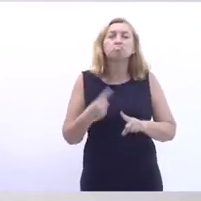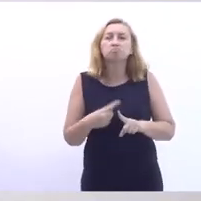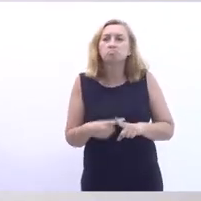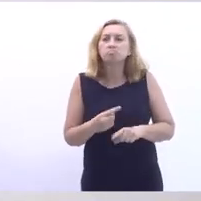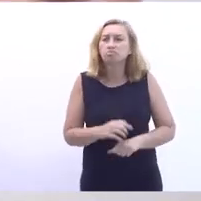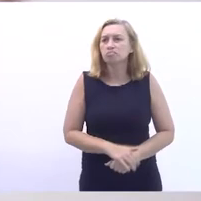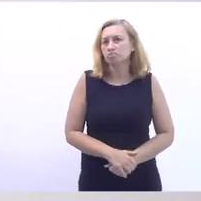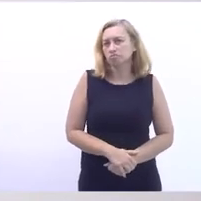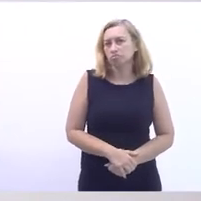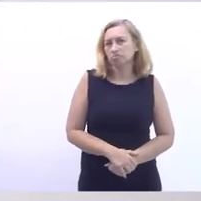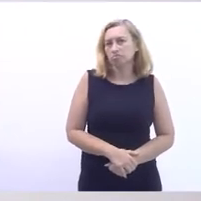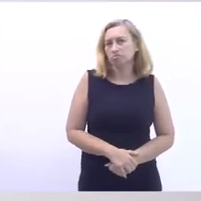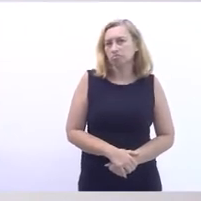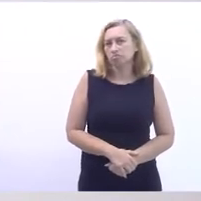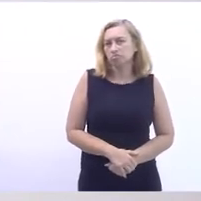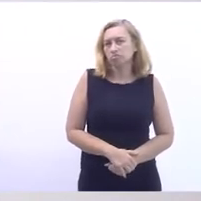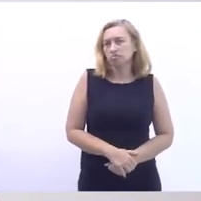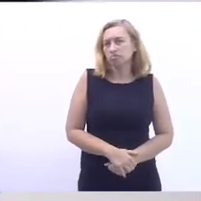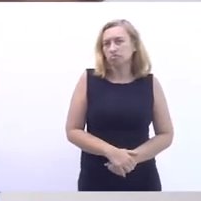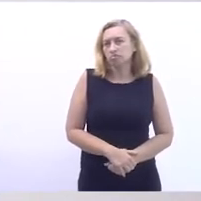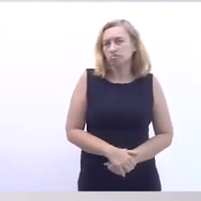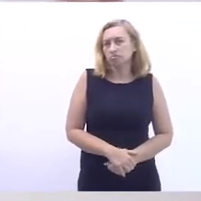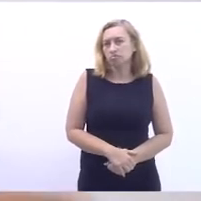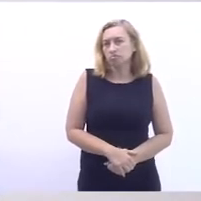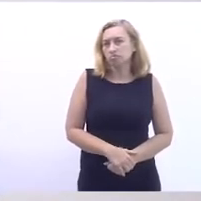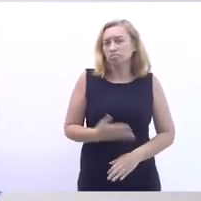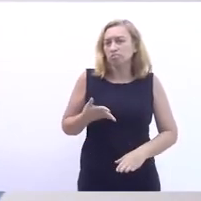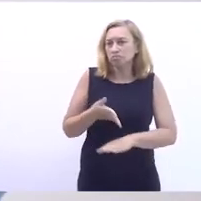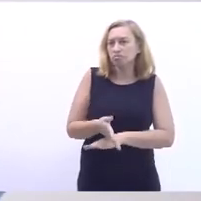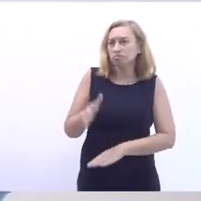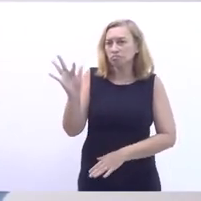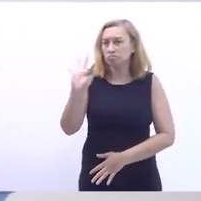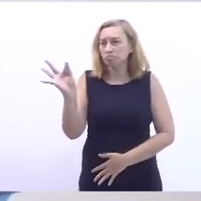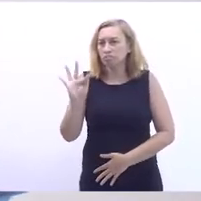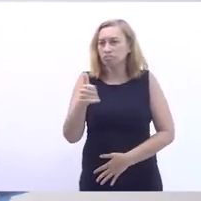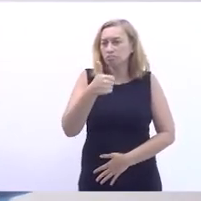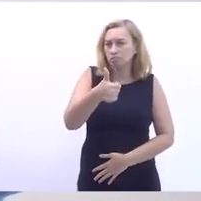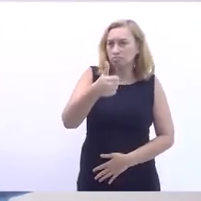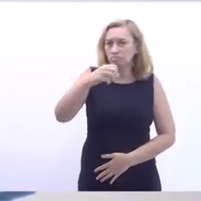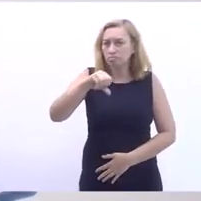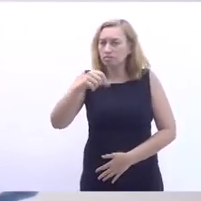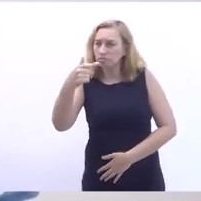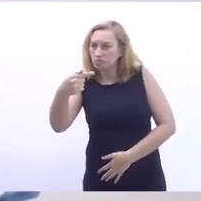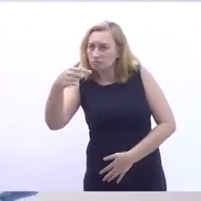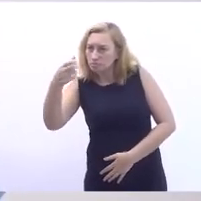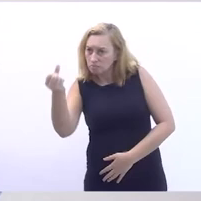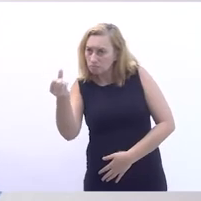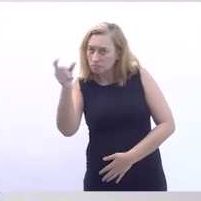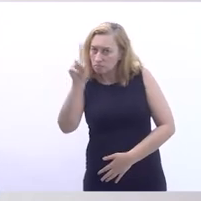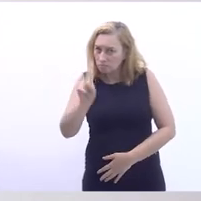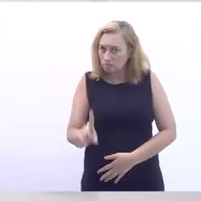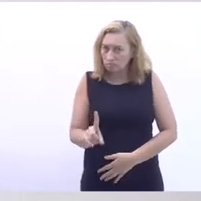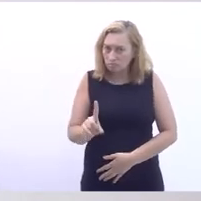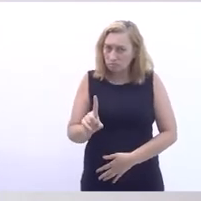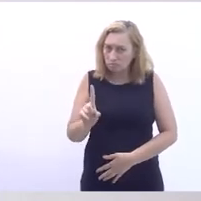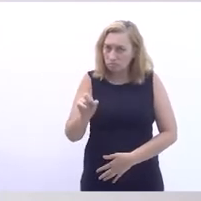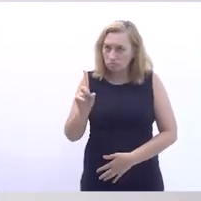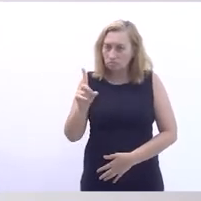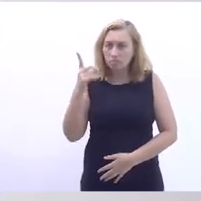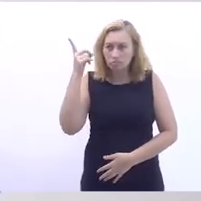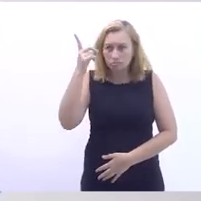que isso porque eu entrei para a faculdade em 1976 de direito